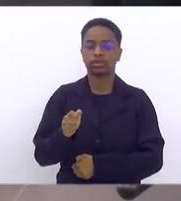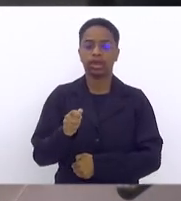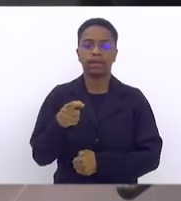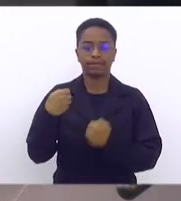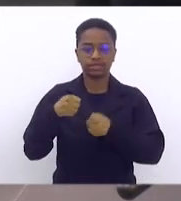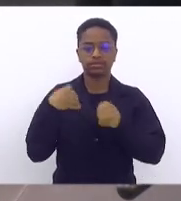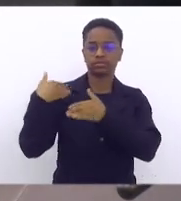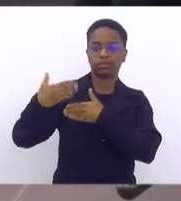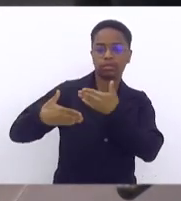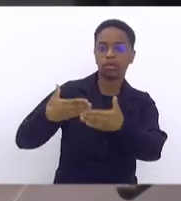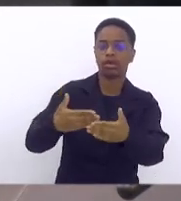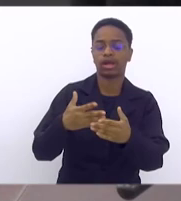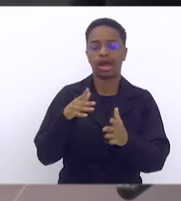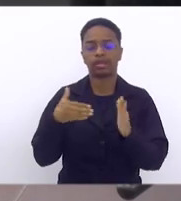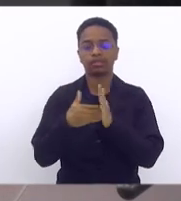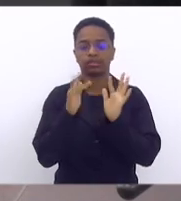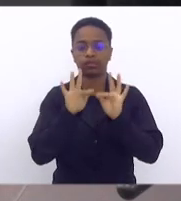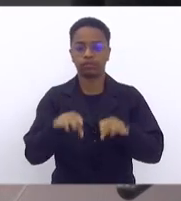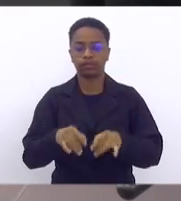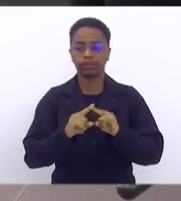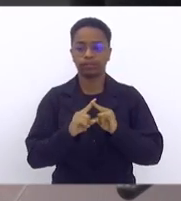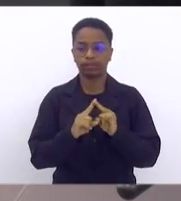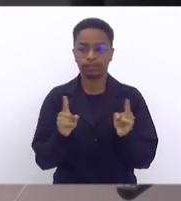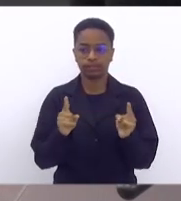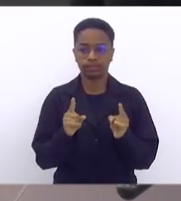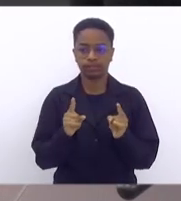processo judicial. Fato é,